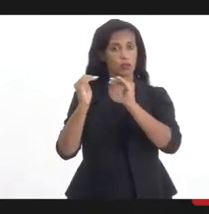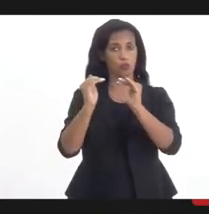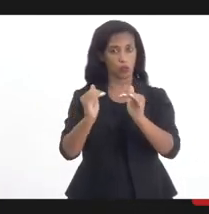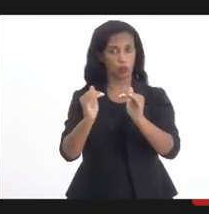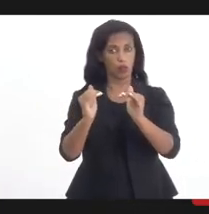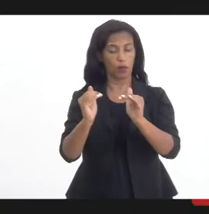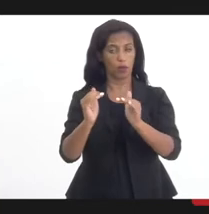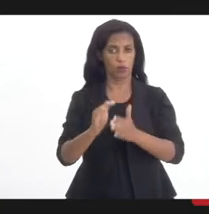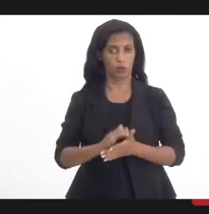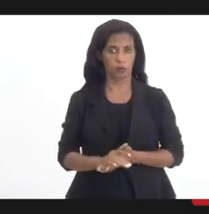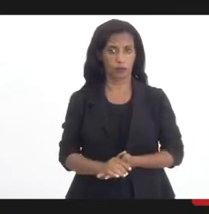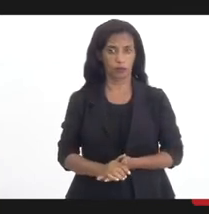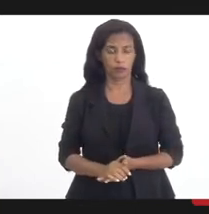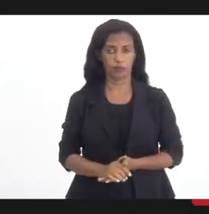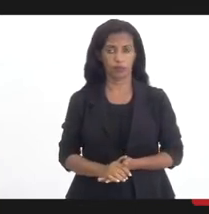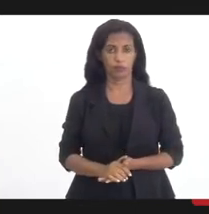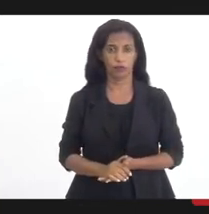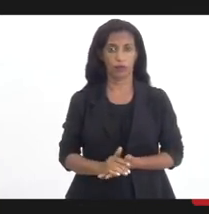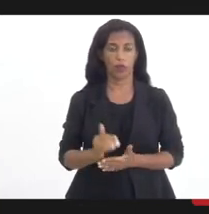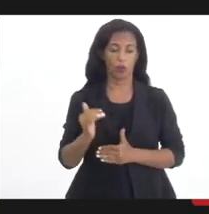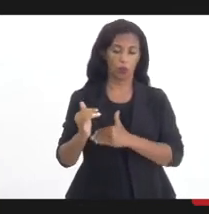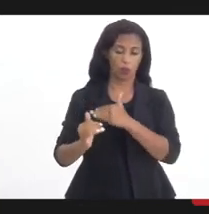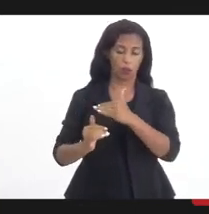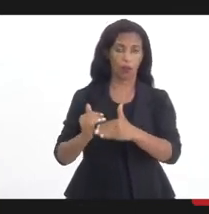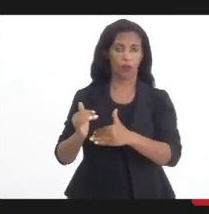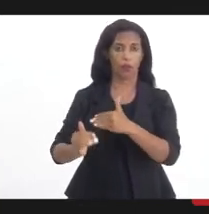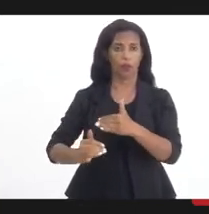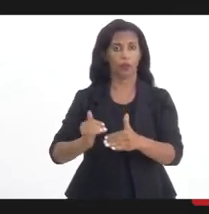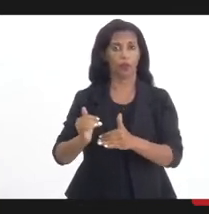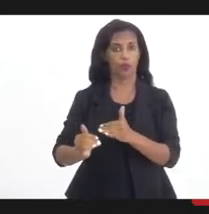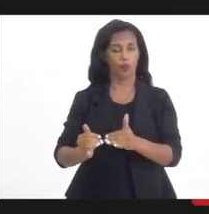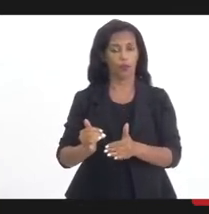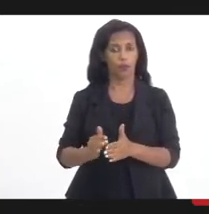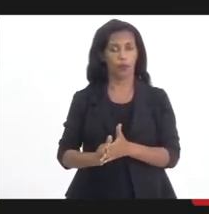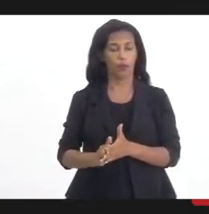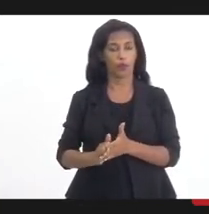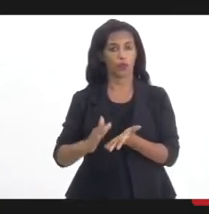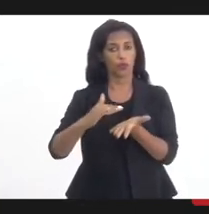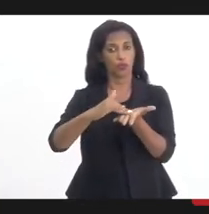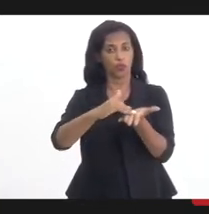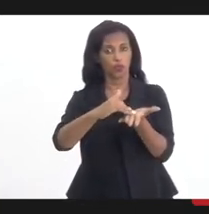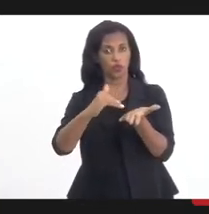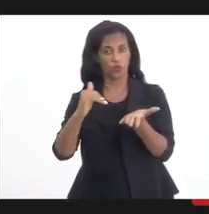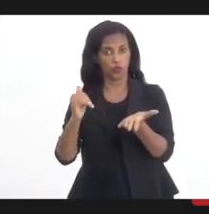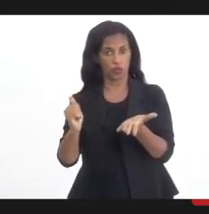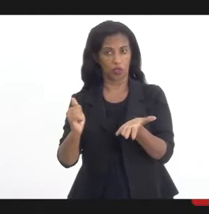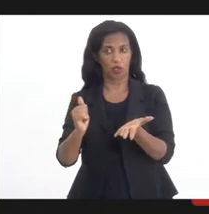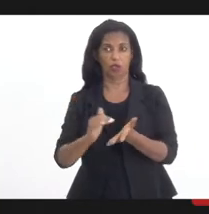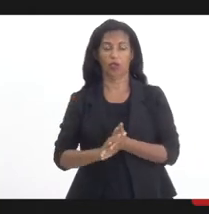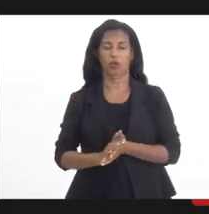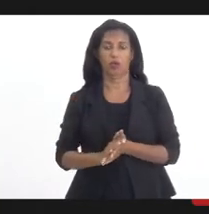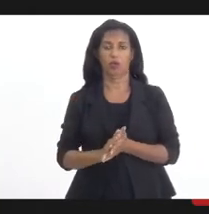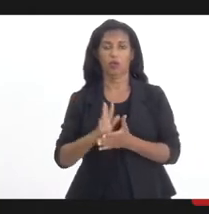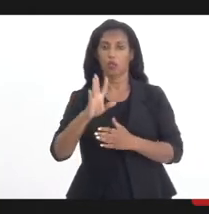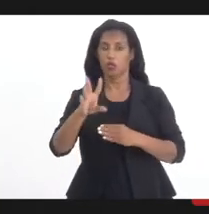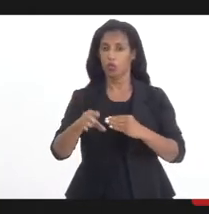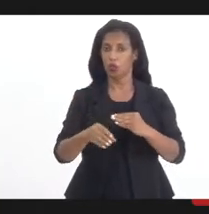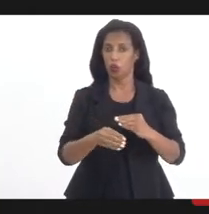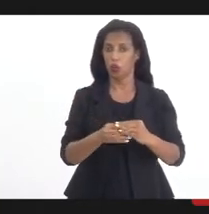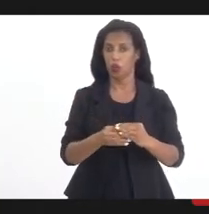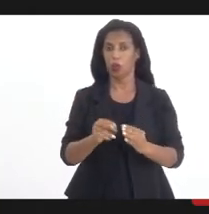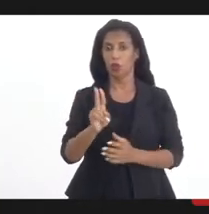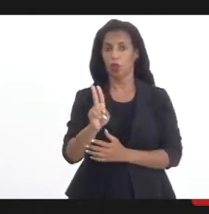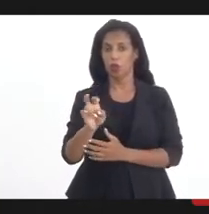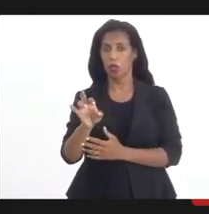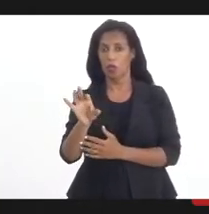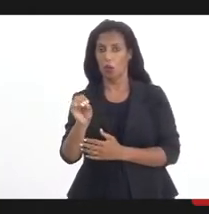notadamente o processo de extinção e sucessiva incorporação da UESO ao